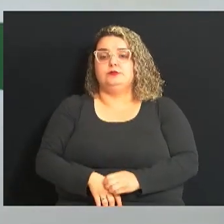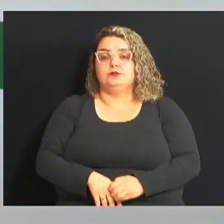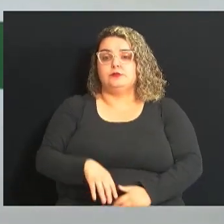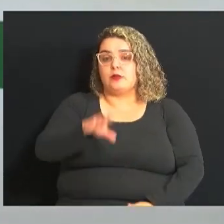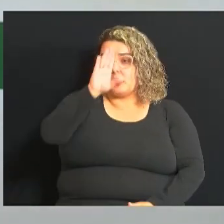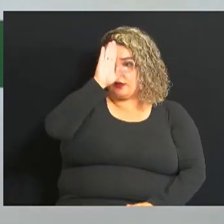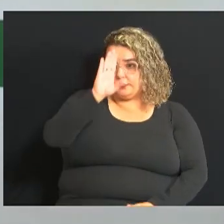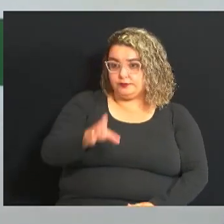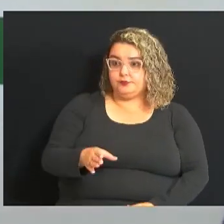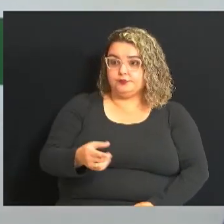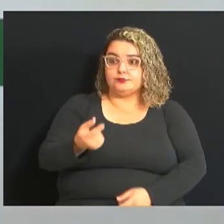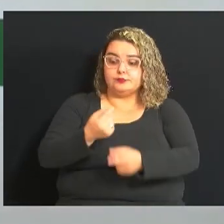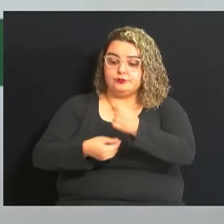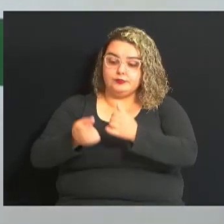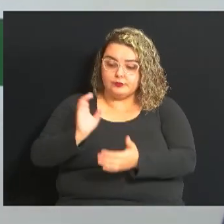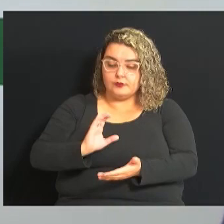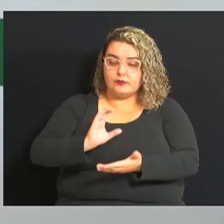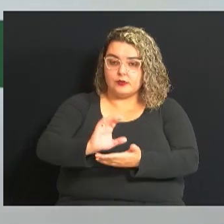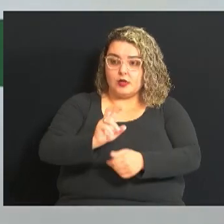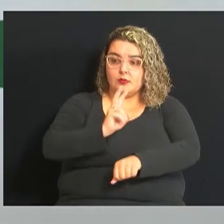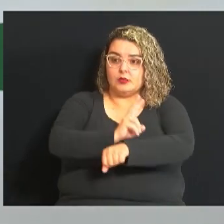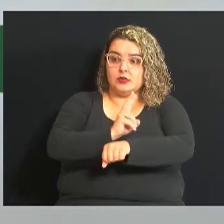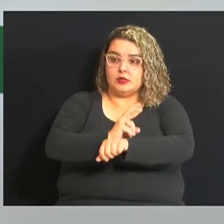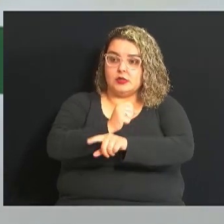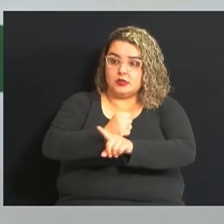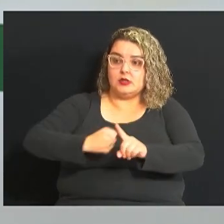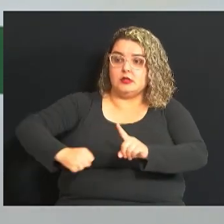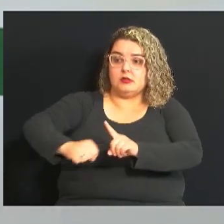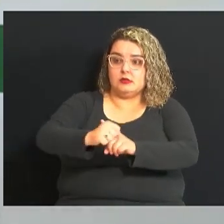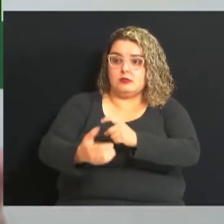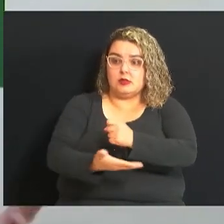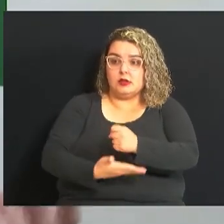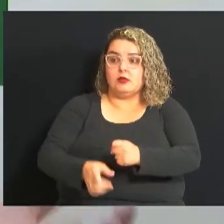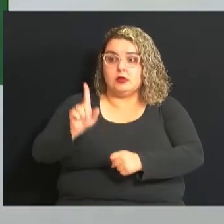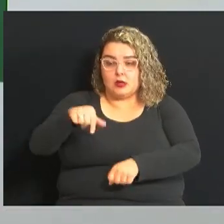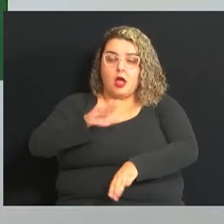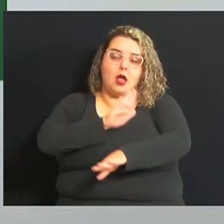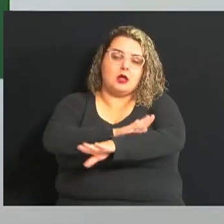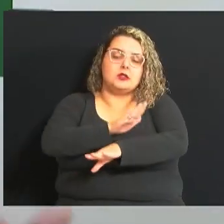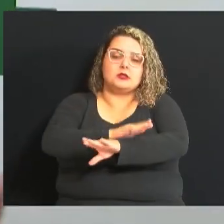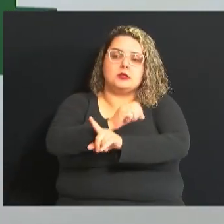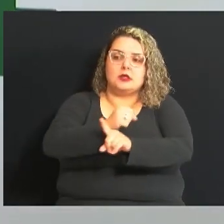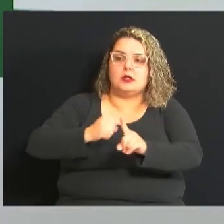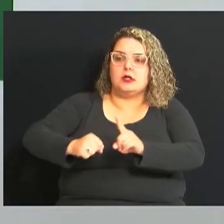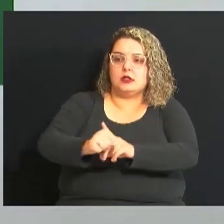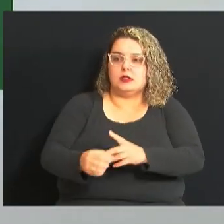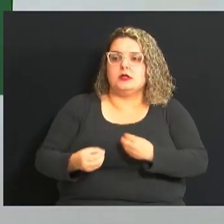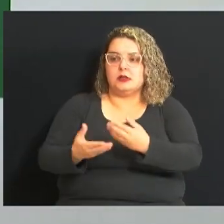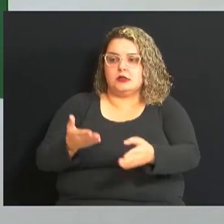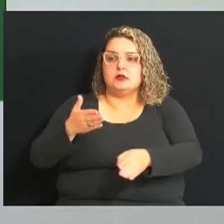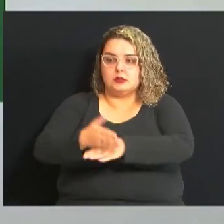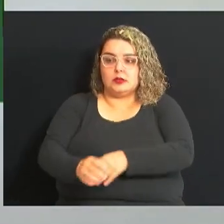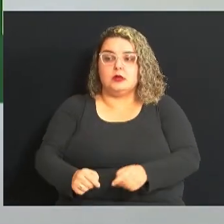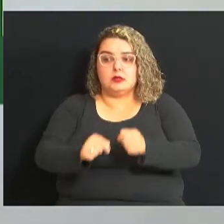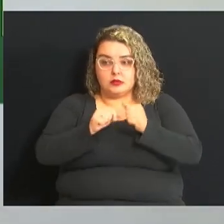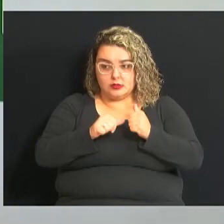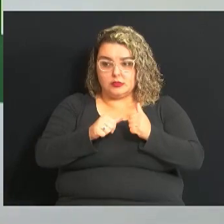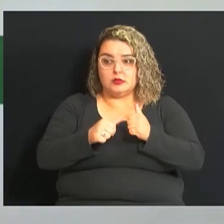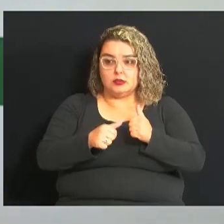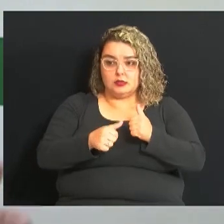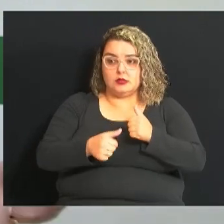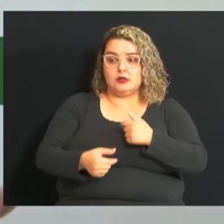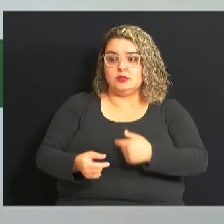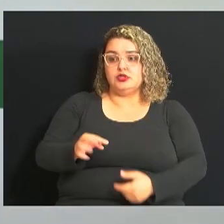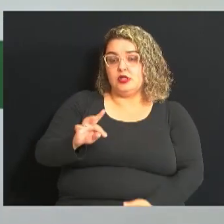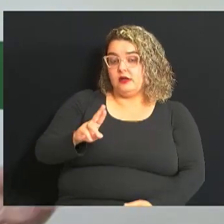principalmente o investimento na proteção social básica, que é a assistência social, dando acesso às pessoas aos benefícios de transferência de renda.